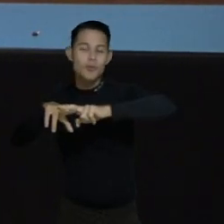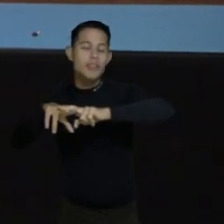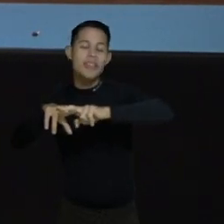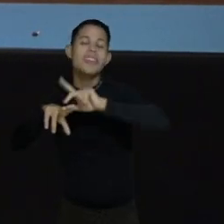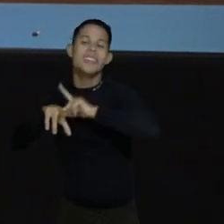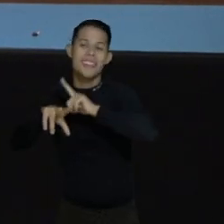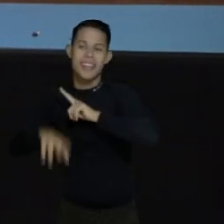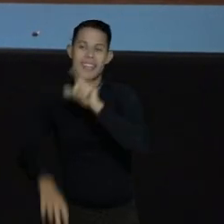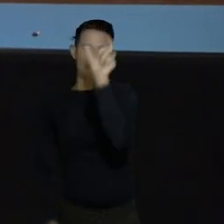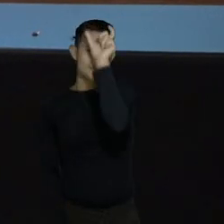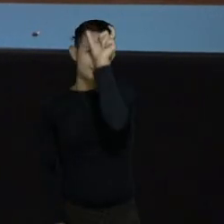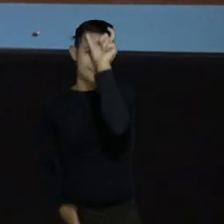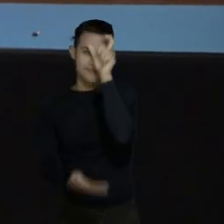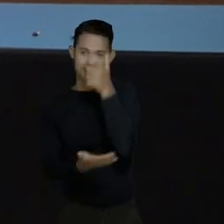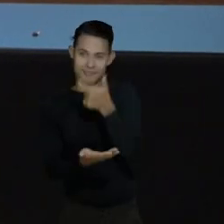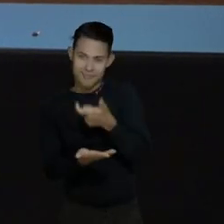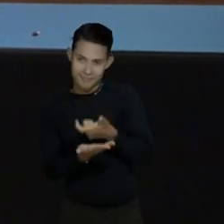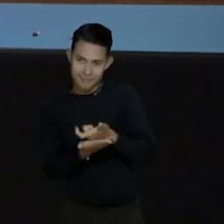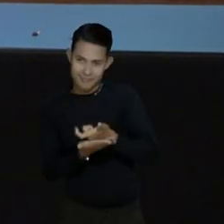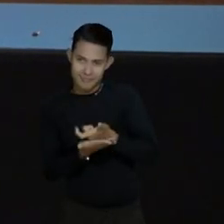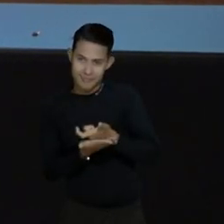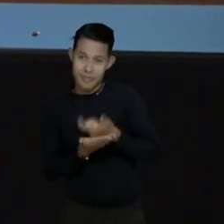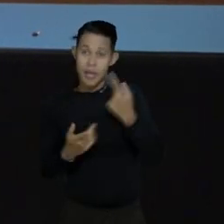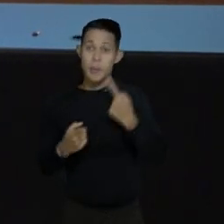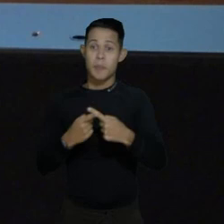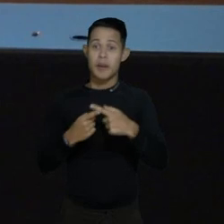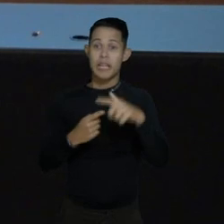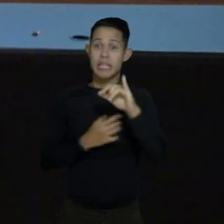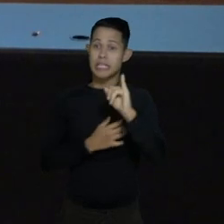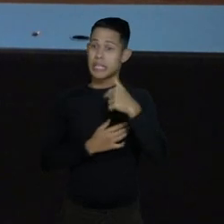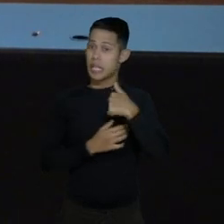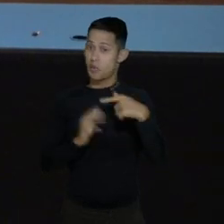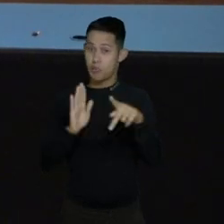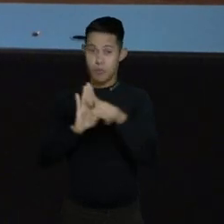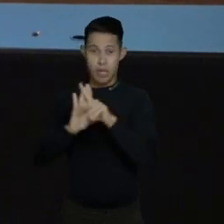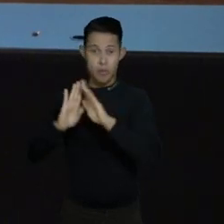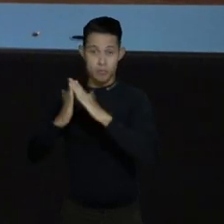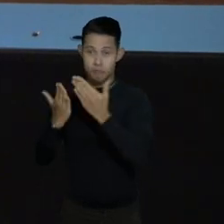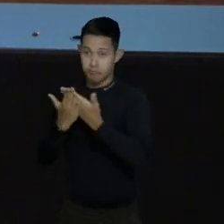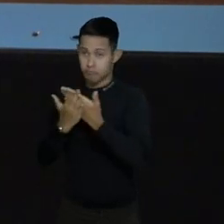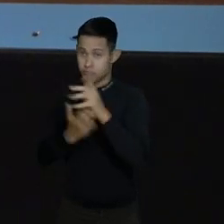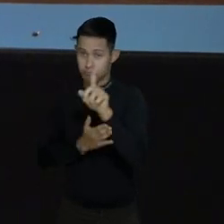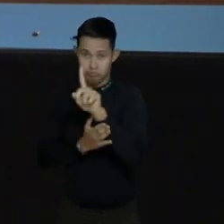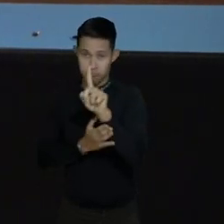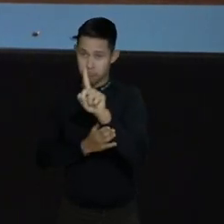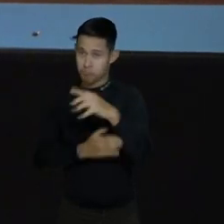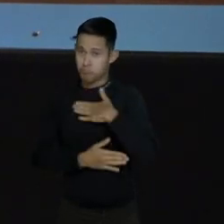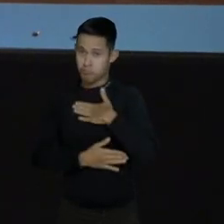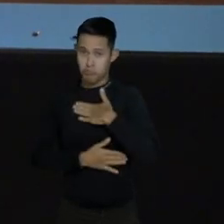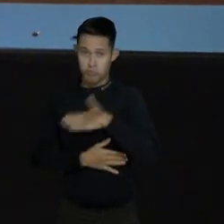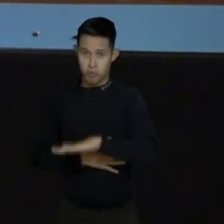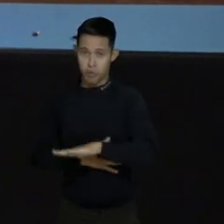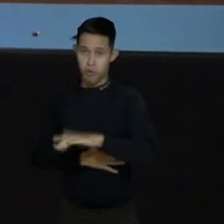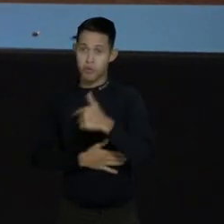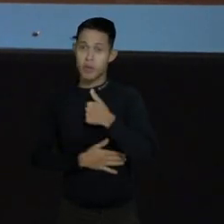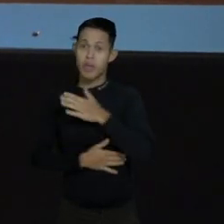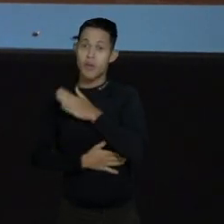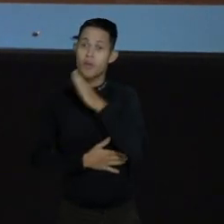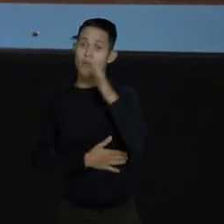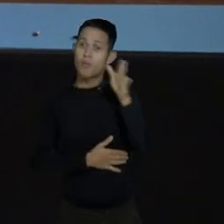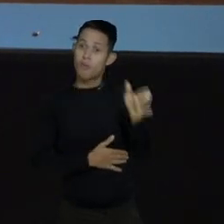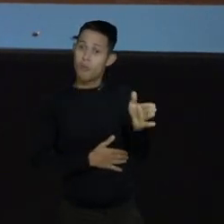dislexia porque se eu não pertenço à escola eu abandono a escola na hora que eu abandono a escola ou eu vou pro subemprego ou eu vou